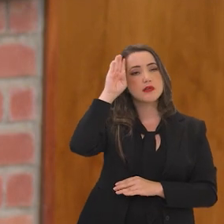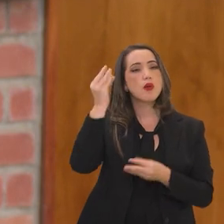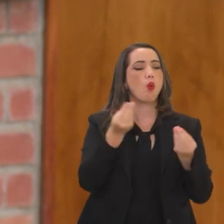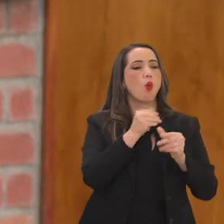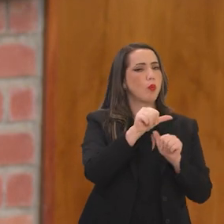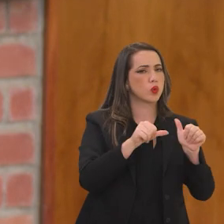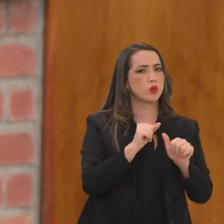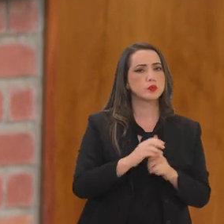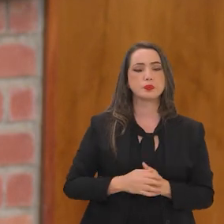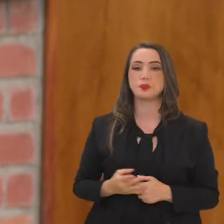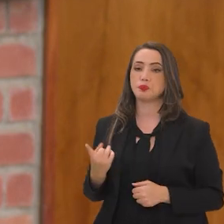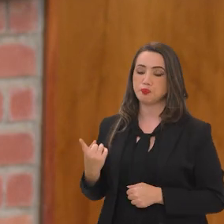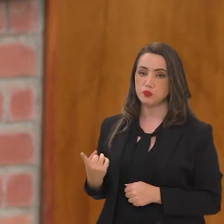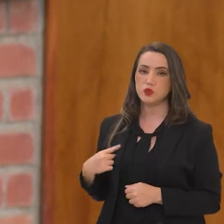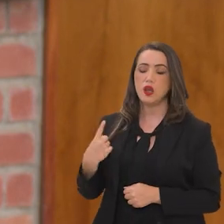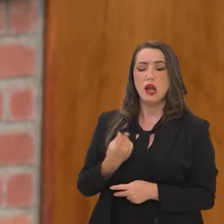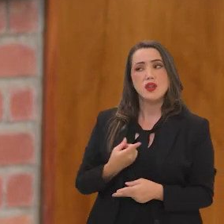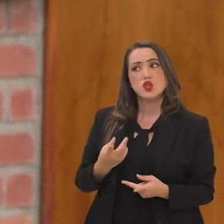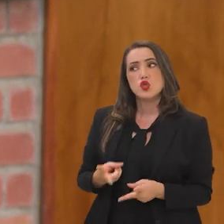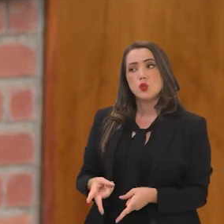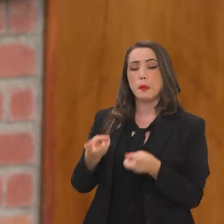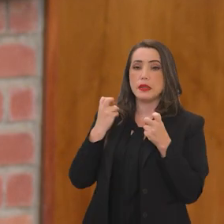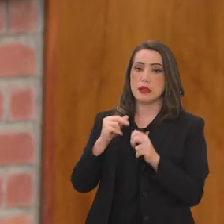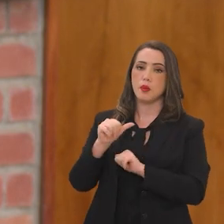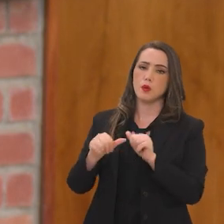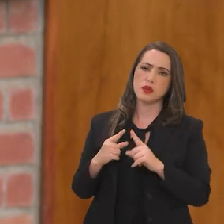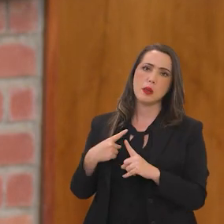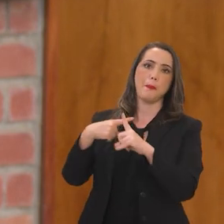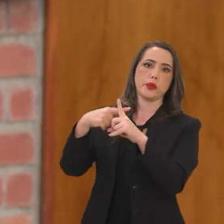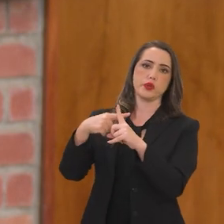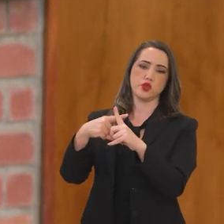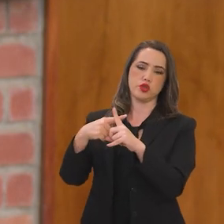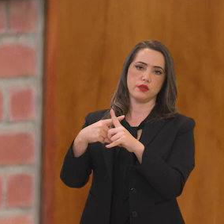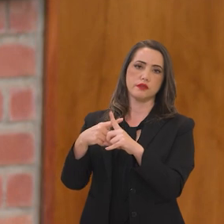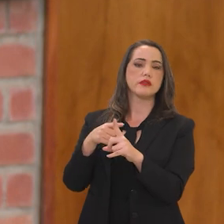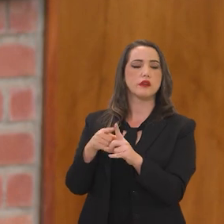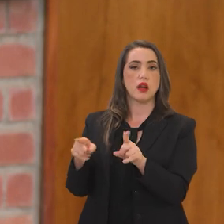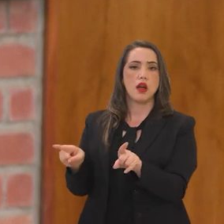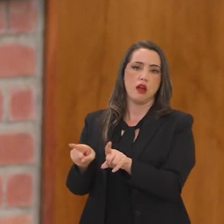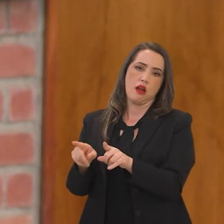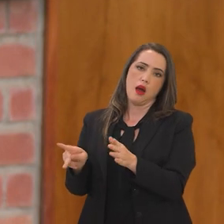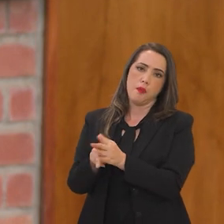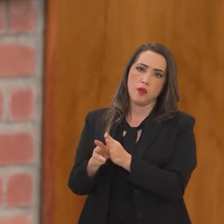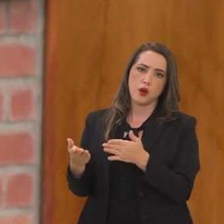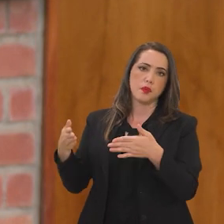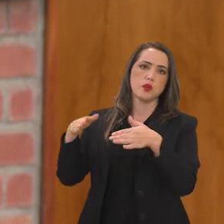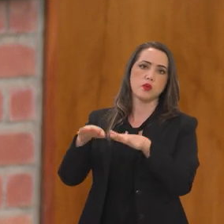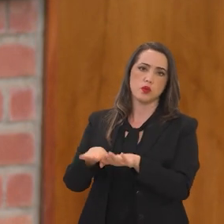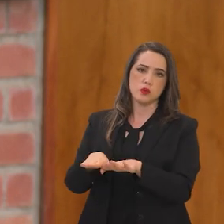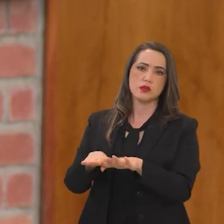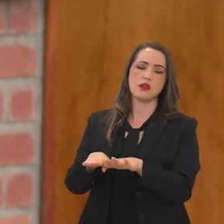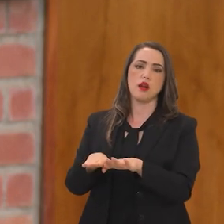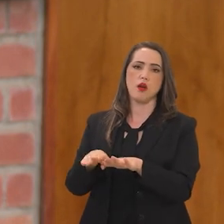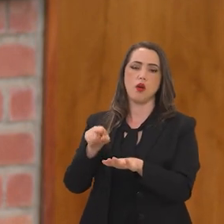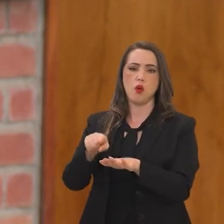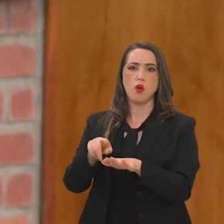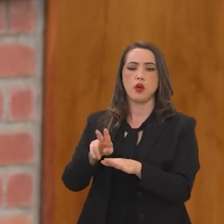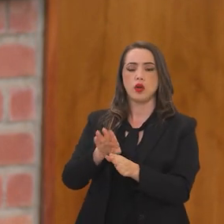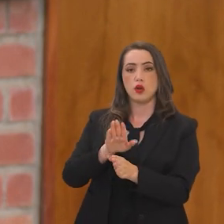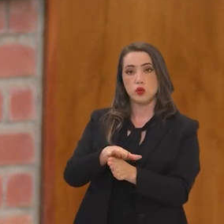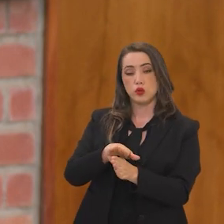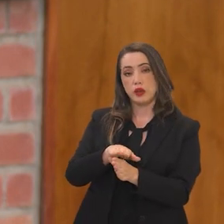percebe algumas mudanças positivas na sociedade como um todo nas instituições a própria inclusão da prorrogação por maternidade